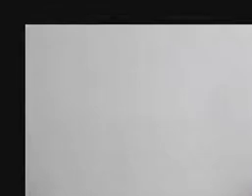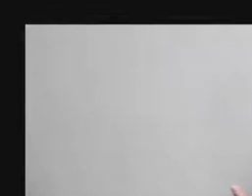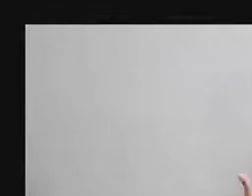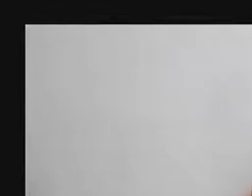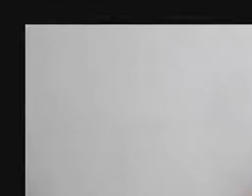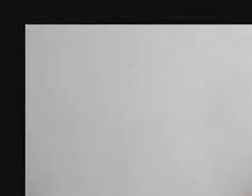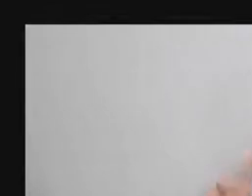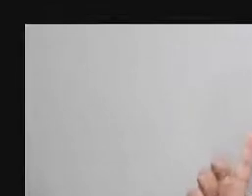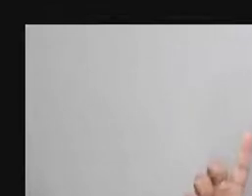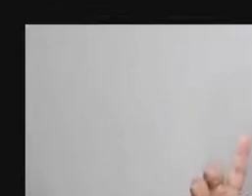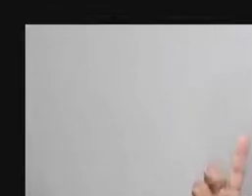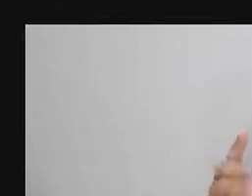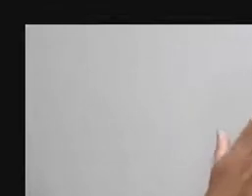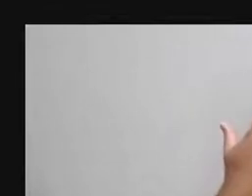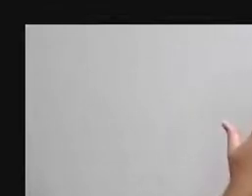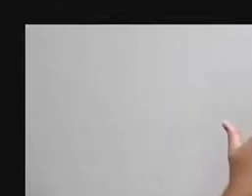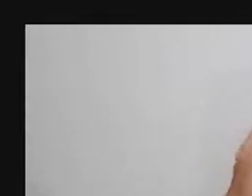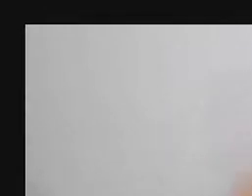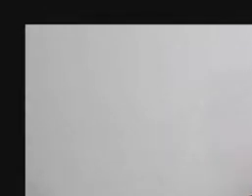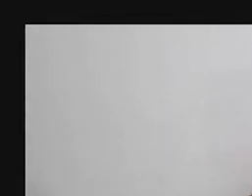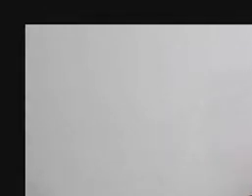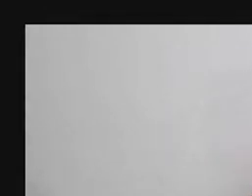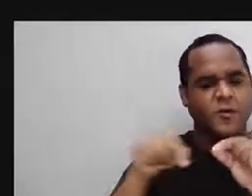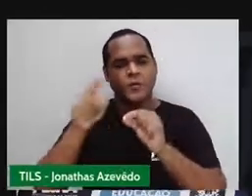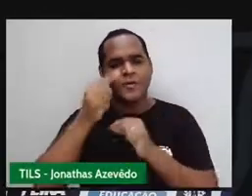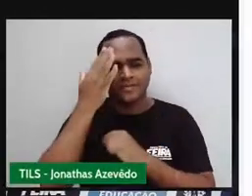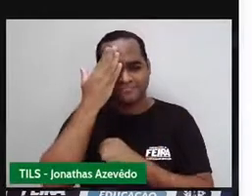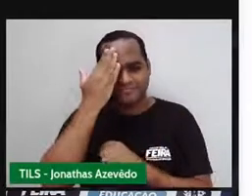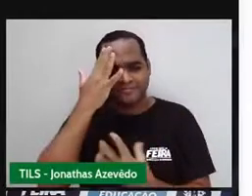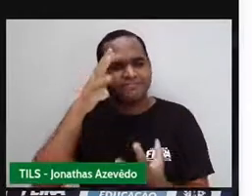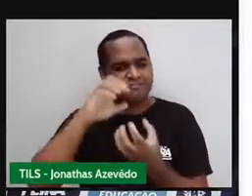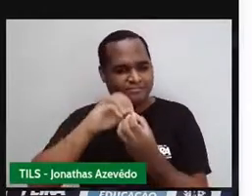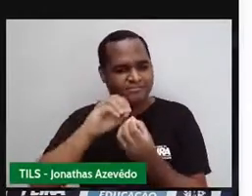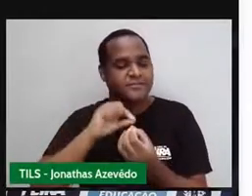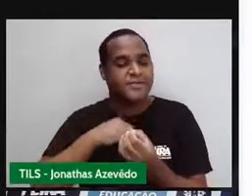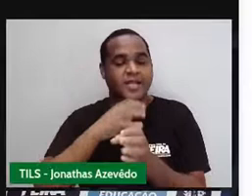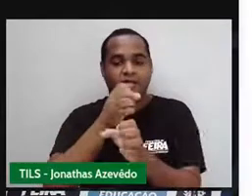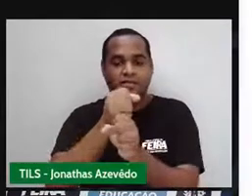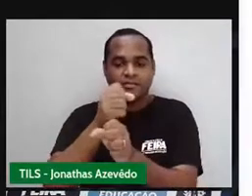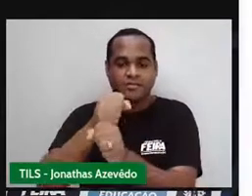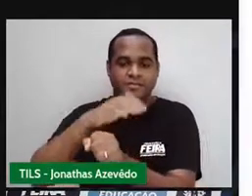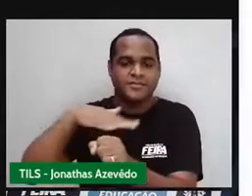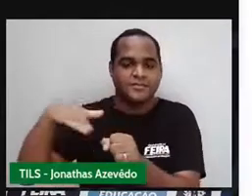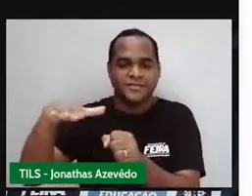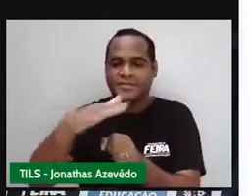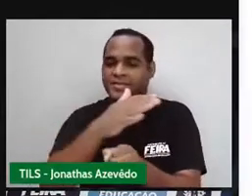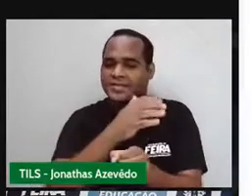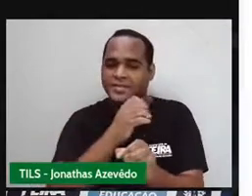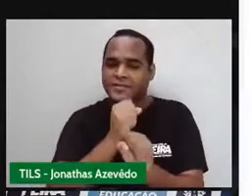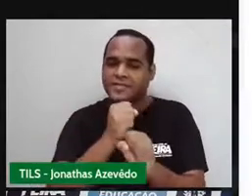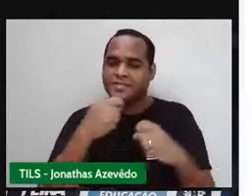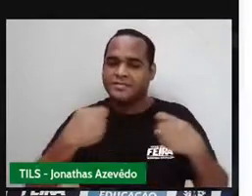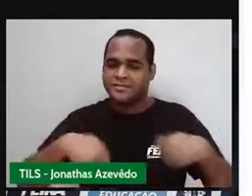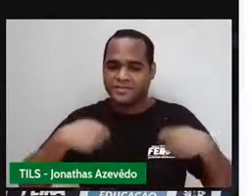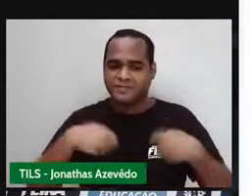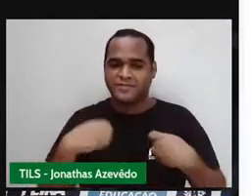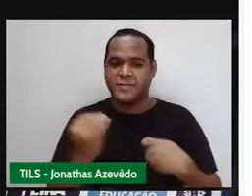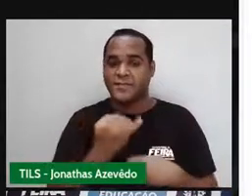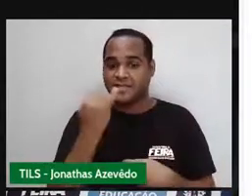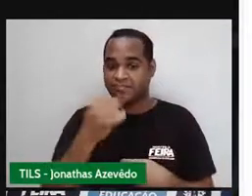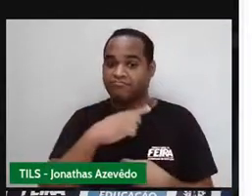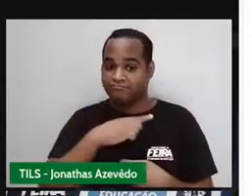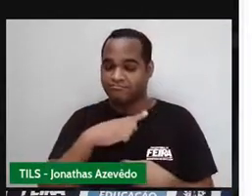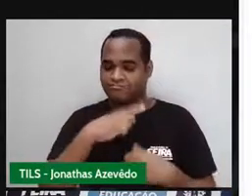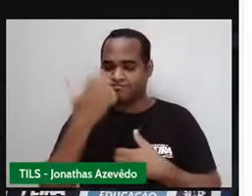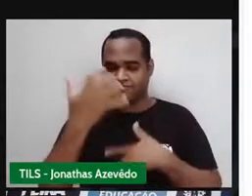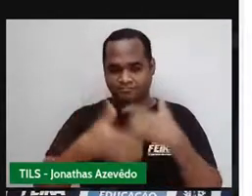tela é aonde a gente consegue fazer ali nossos cálculos nossos rascunhos e ela já tá aí para